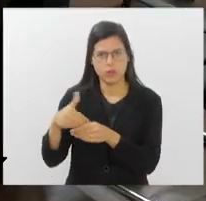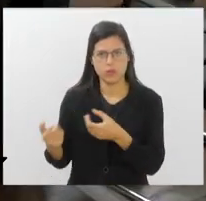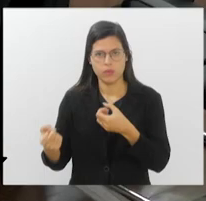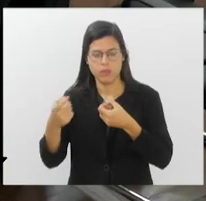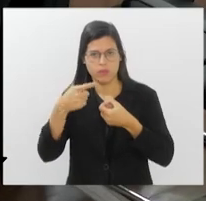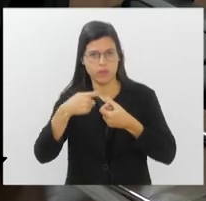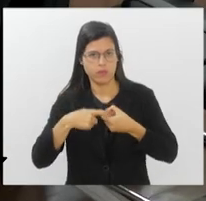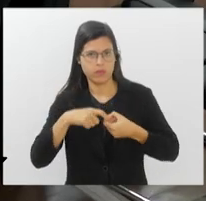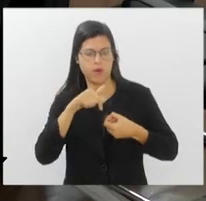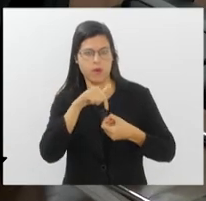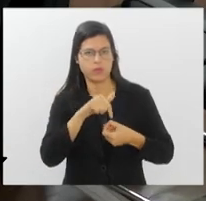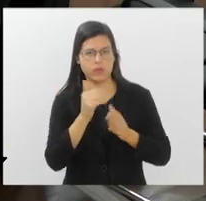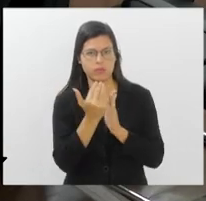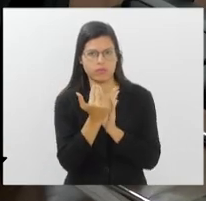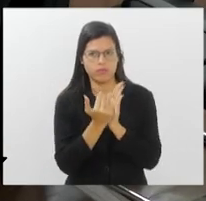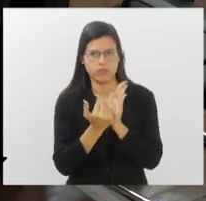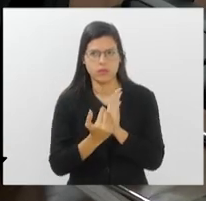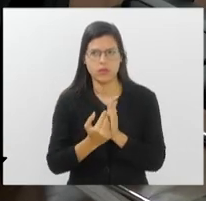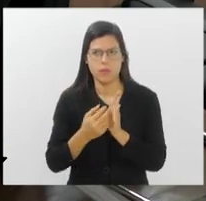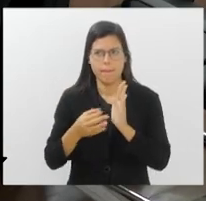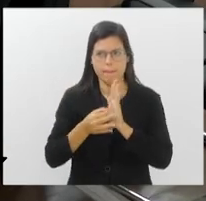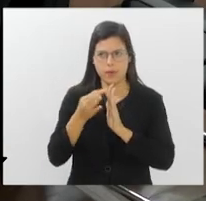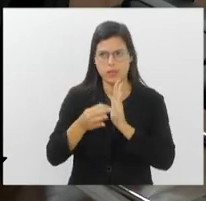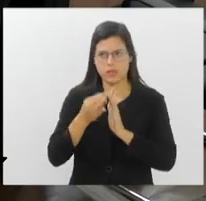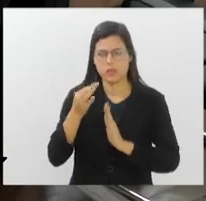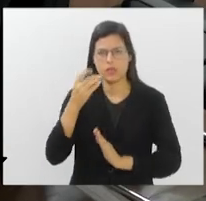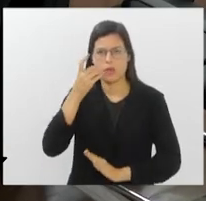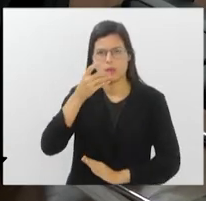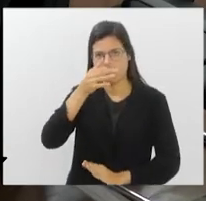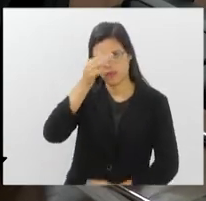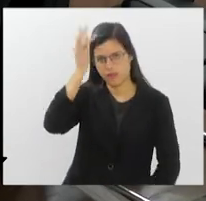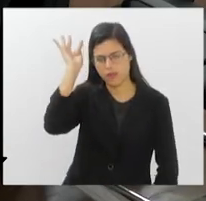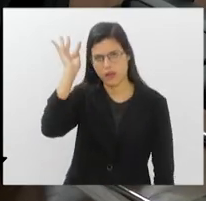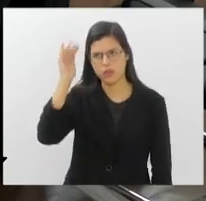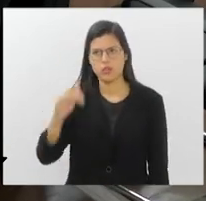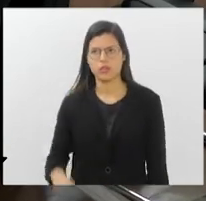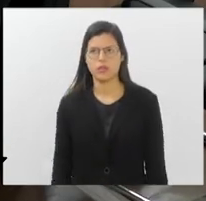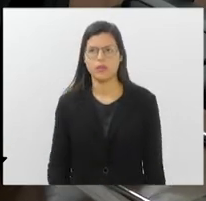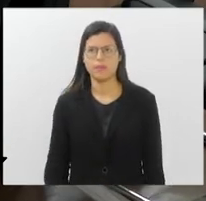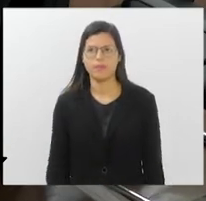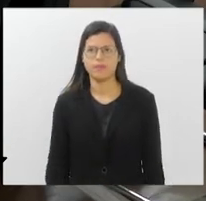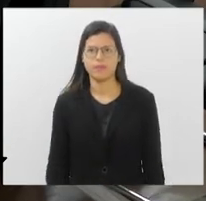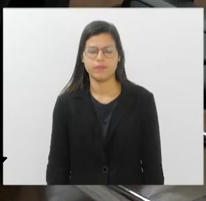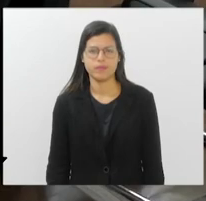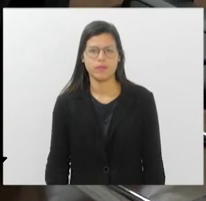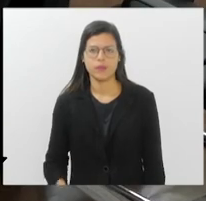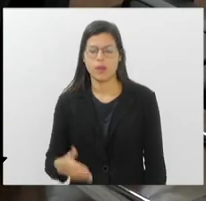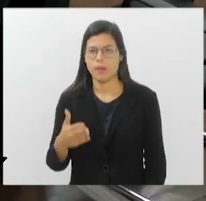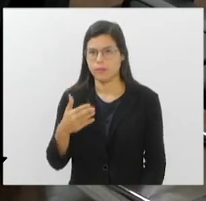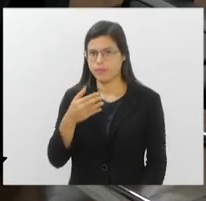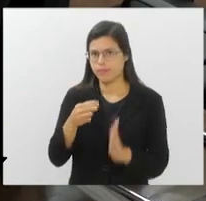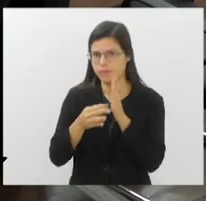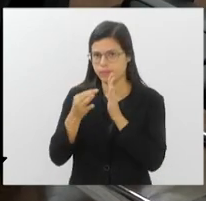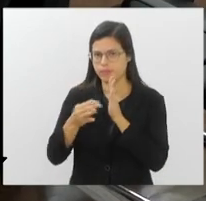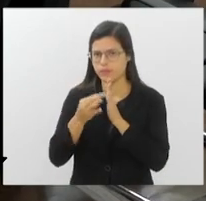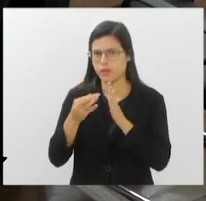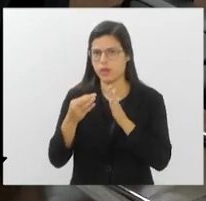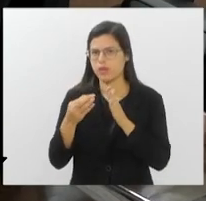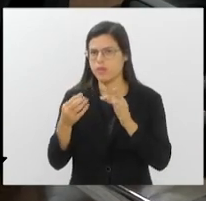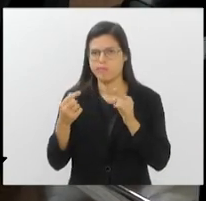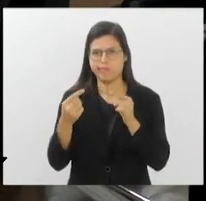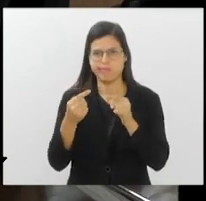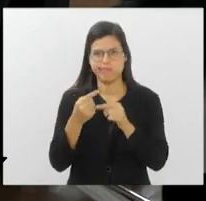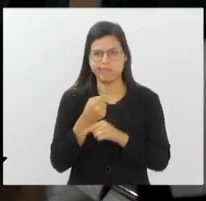com, para parecer, deputado Fred Pacheco. Presidente, meu parecer é pela injuridicidade, concluindo